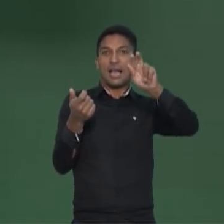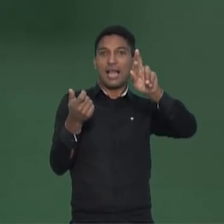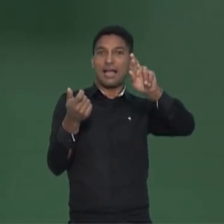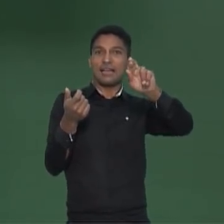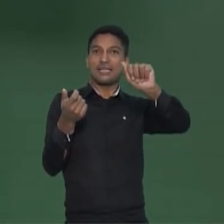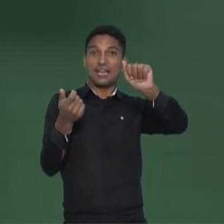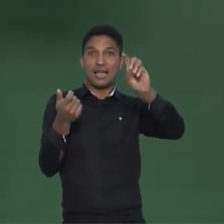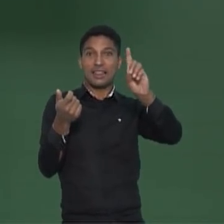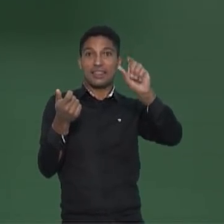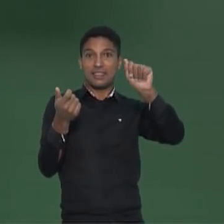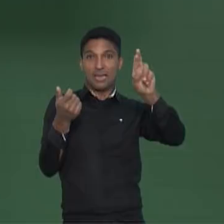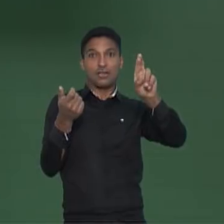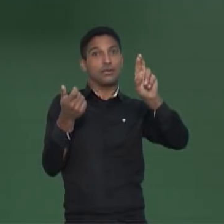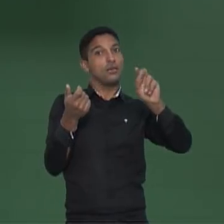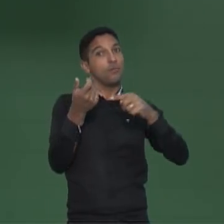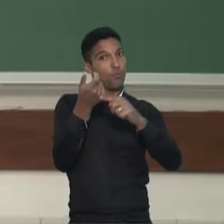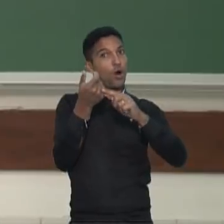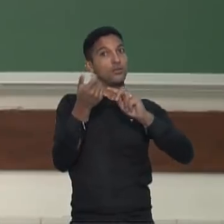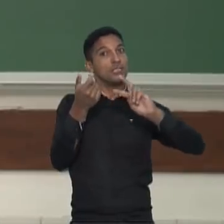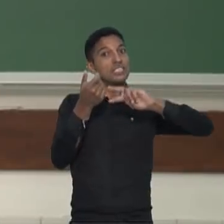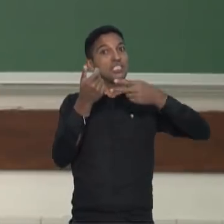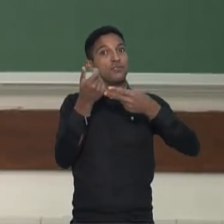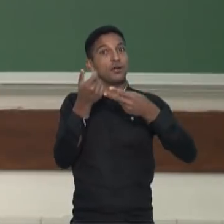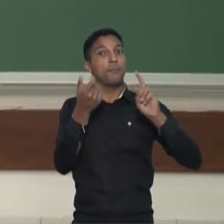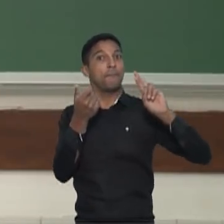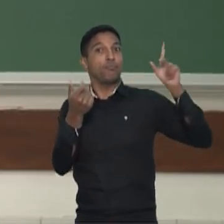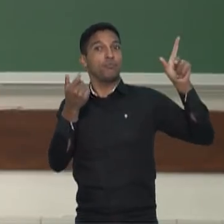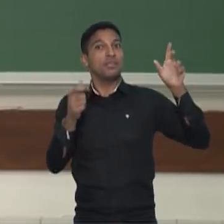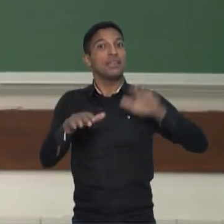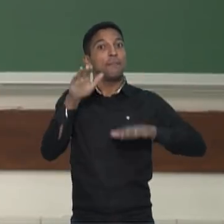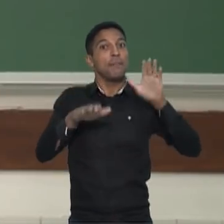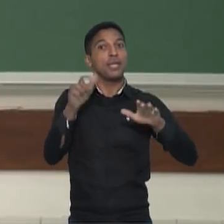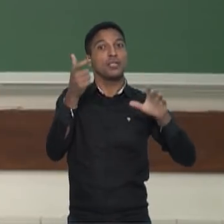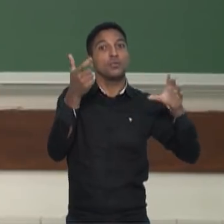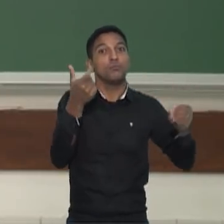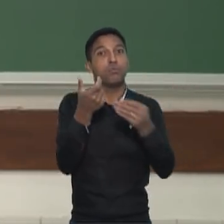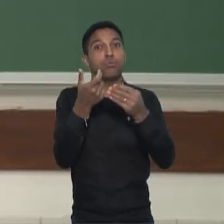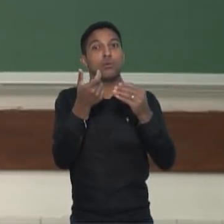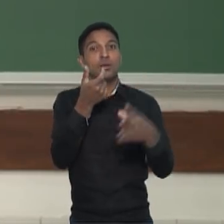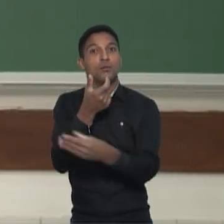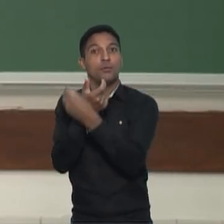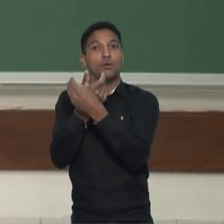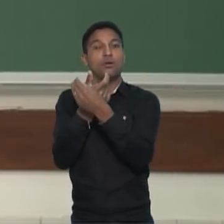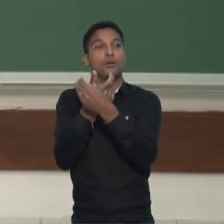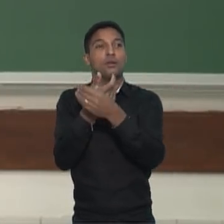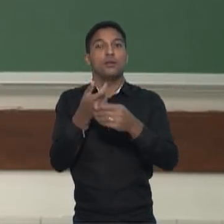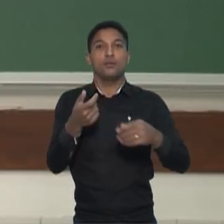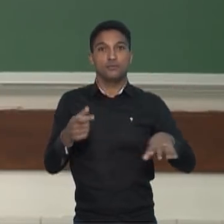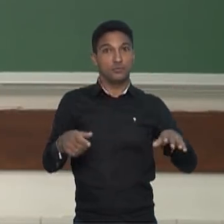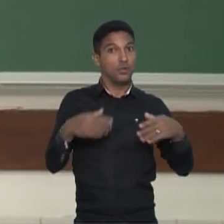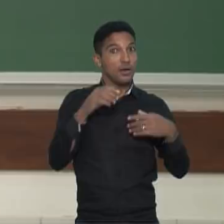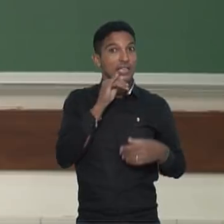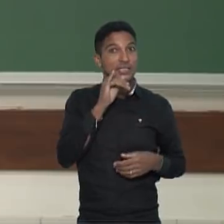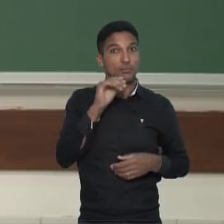dependendo da sua regência. O agradar, no sentido de satisfazer,